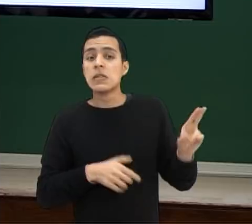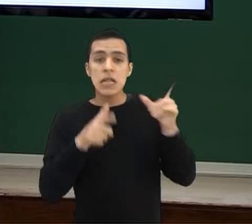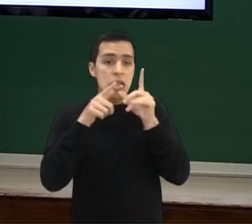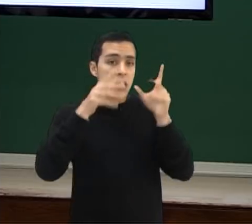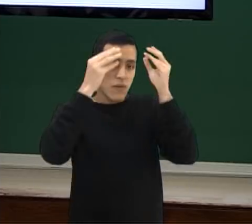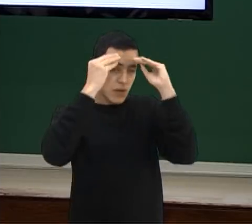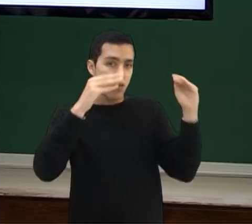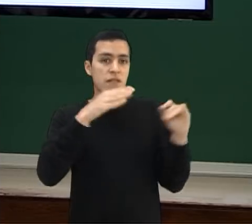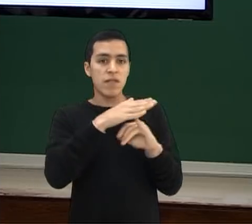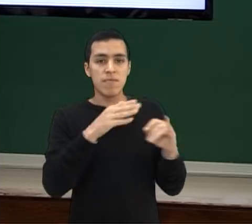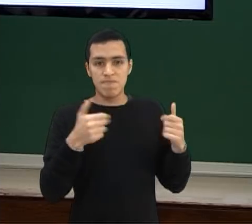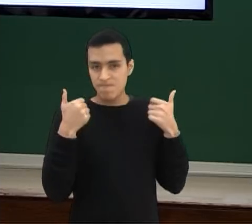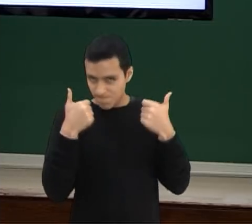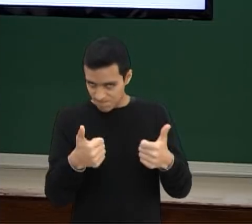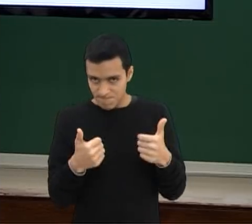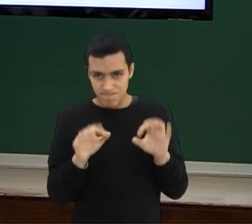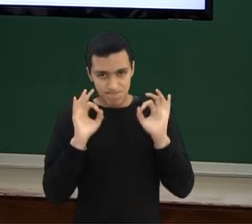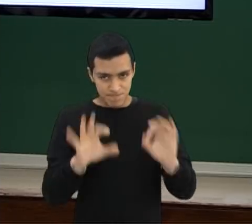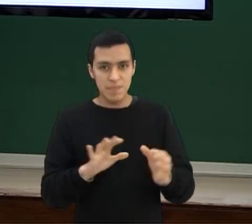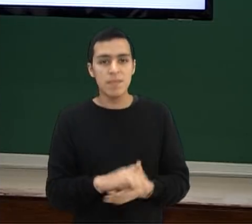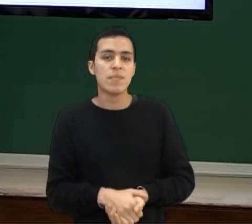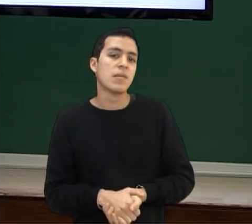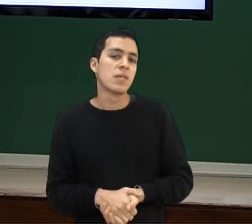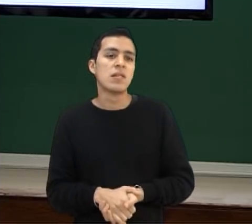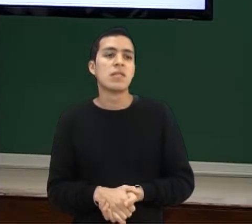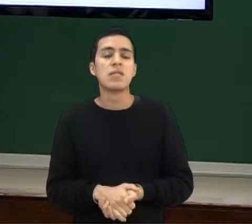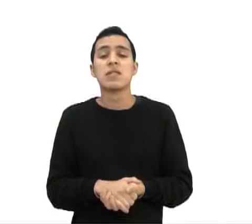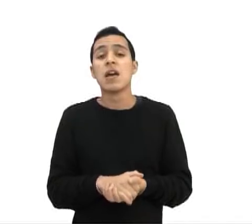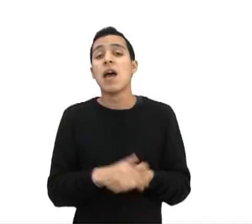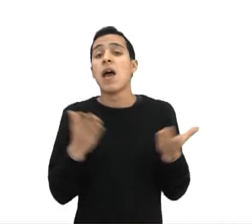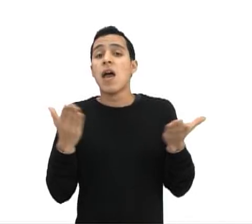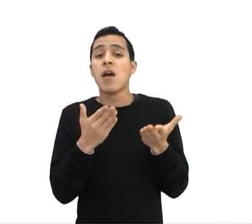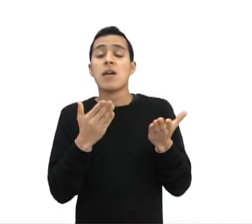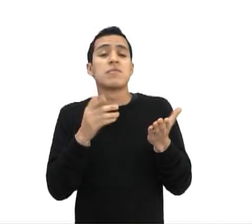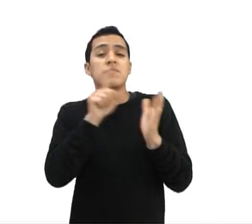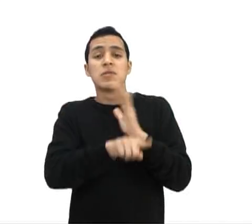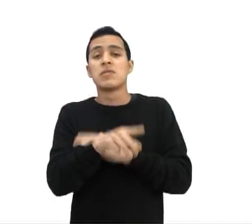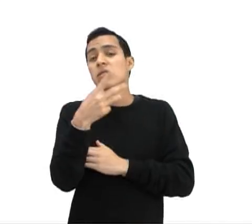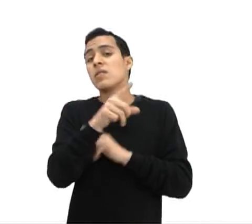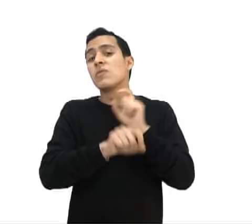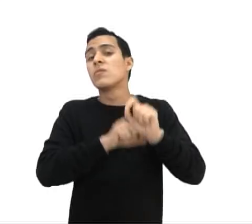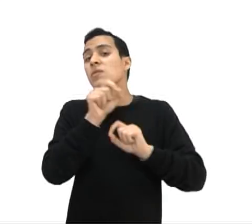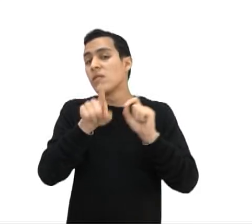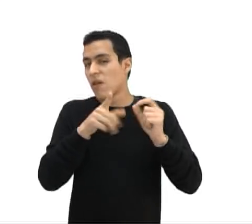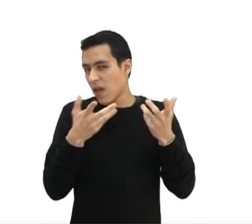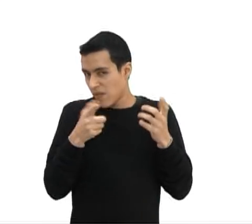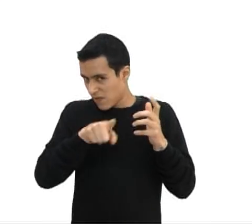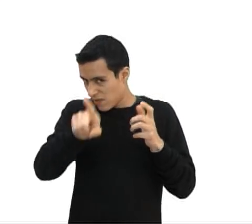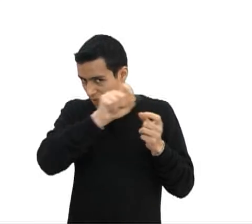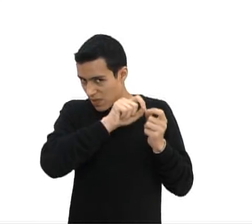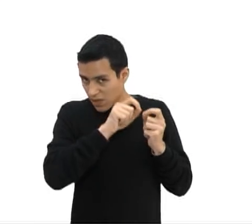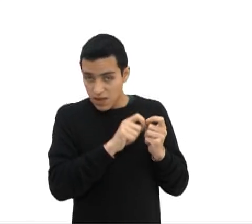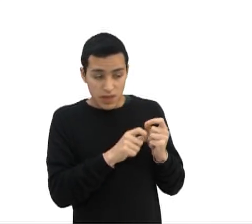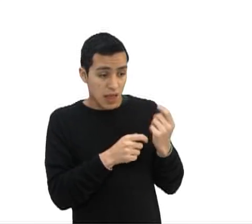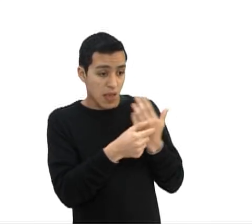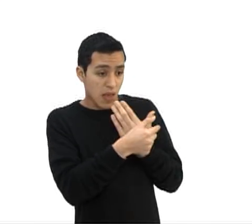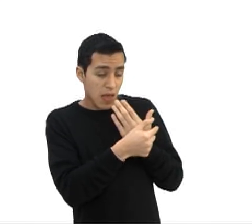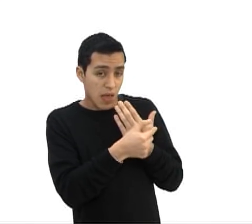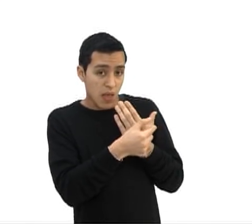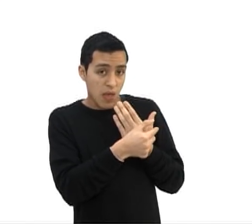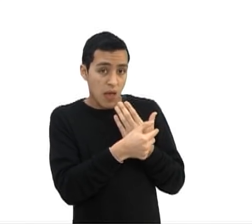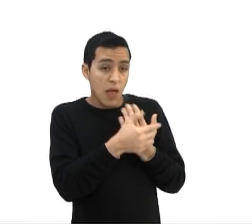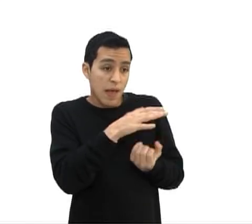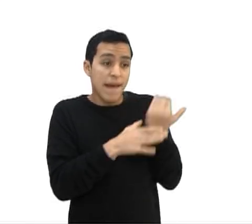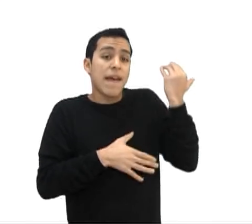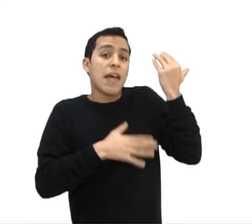linguagem informal, certo? Então, na questão 3 agora, o que eu quero de vocês? Olha lá. O autor da peça teatral